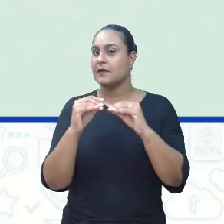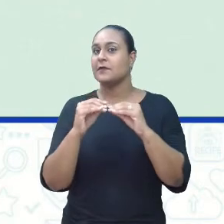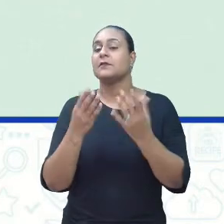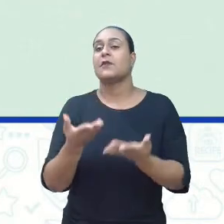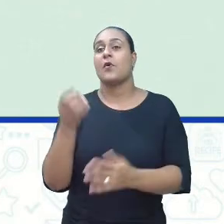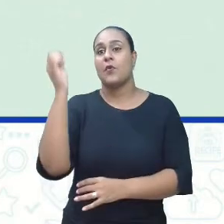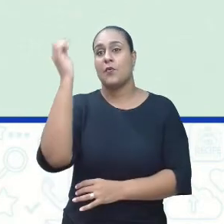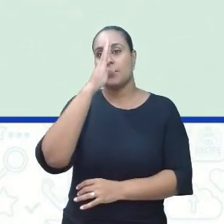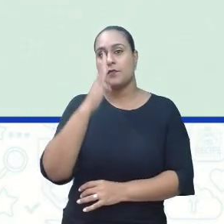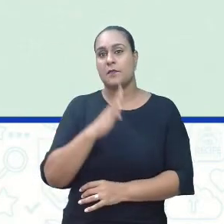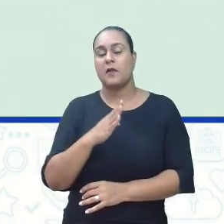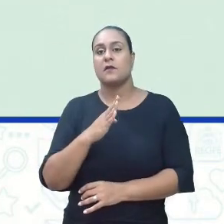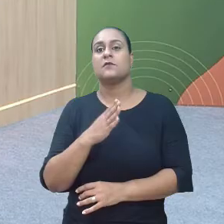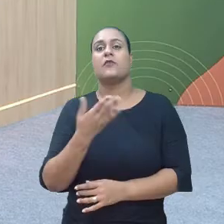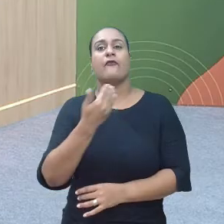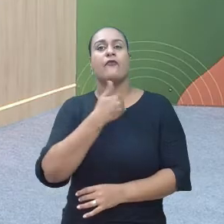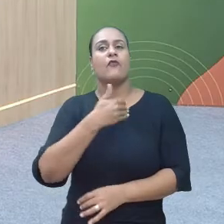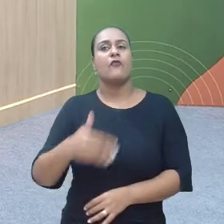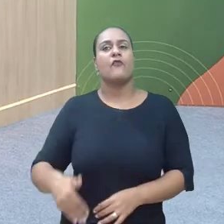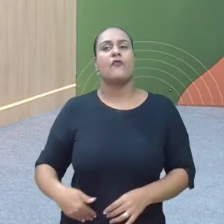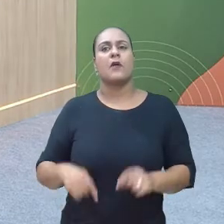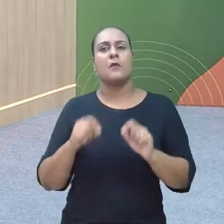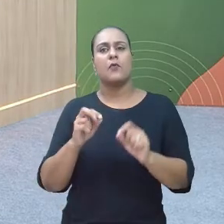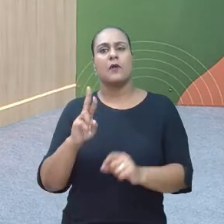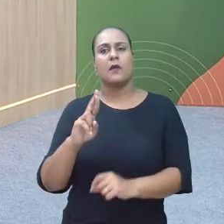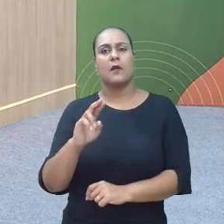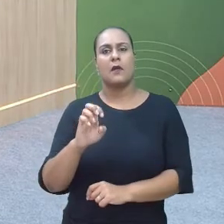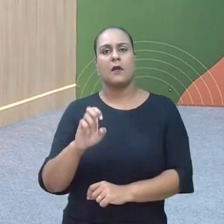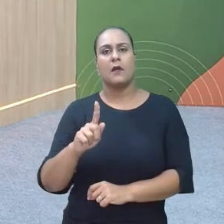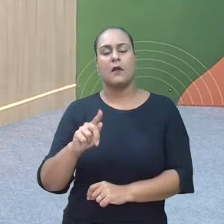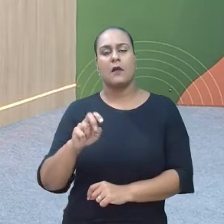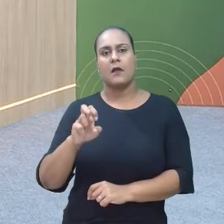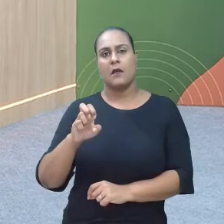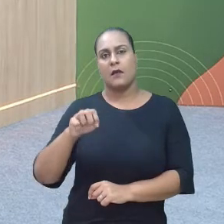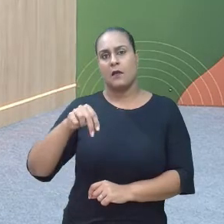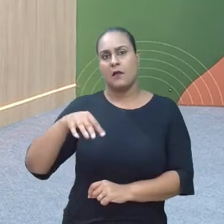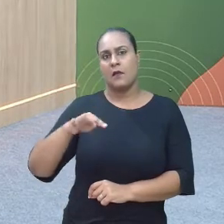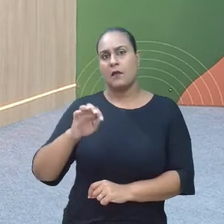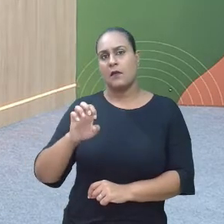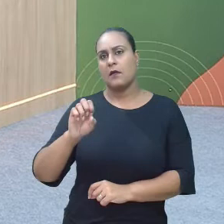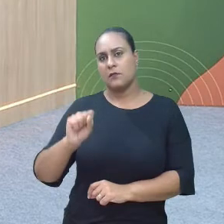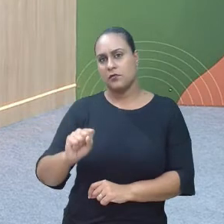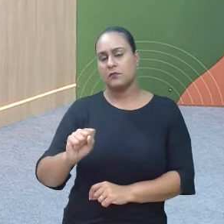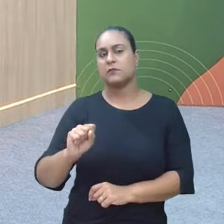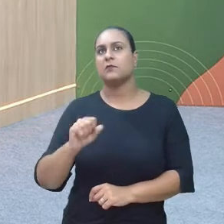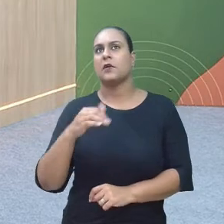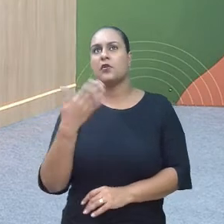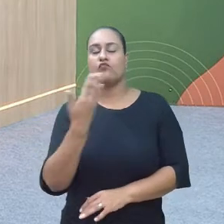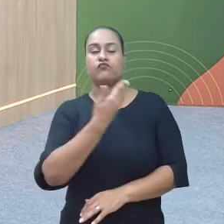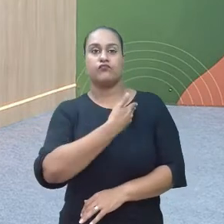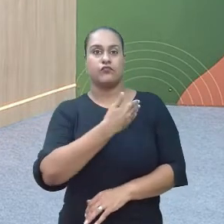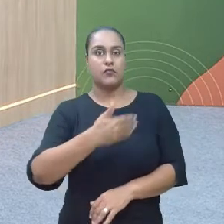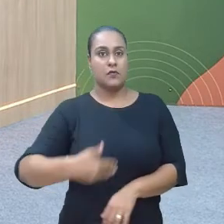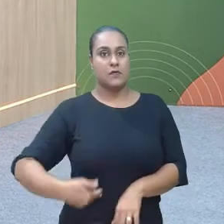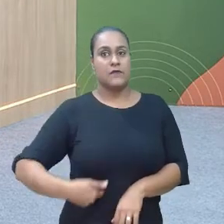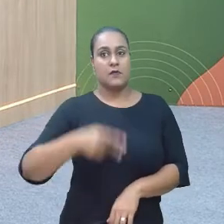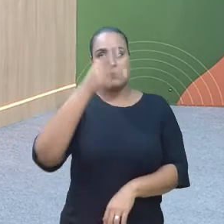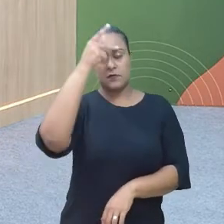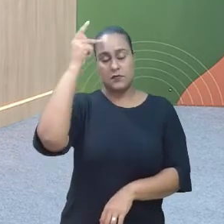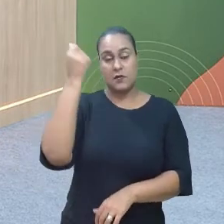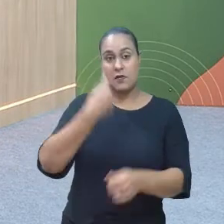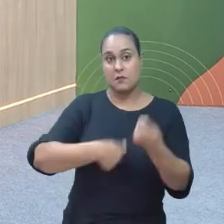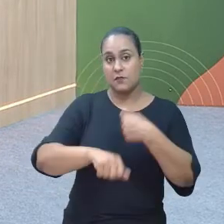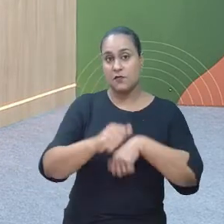por regentes, ou seja, são sujeitos que vão, né, governantes, que vão assumir, né, a administração